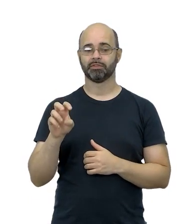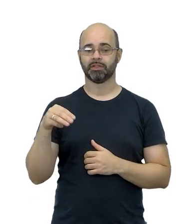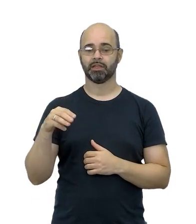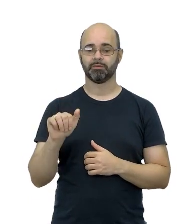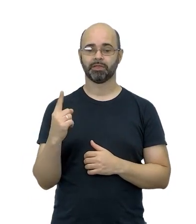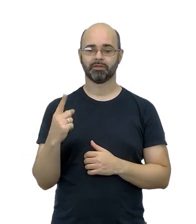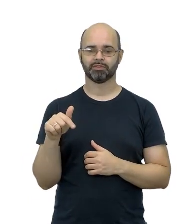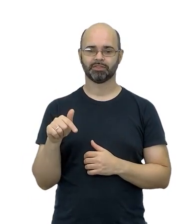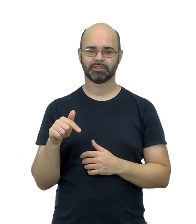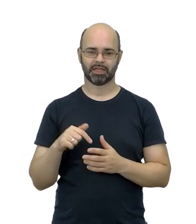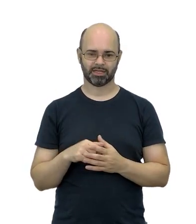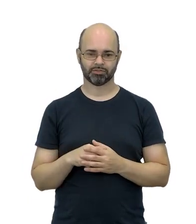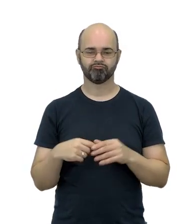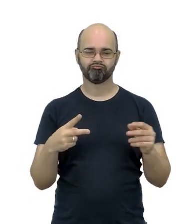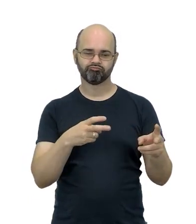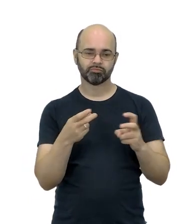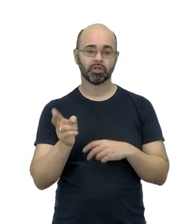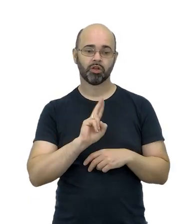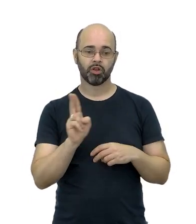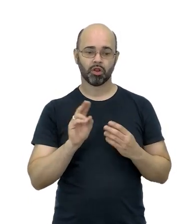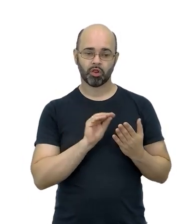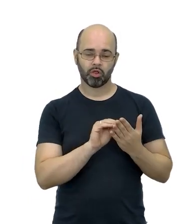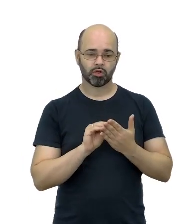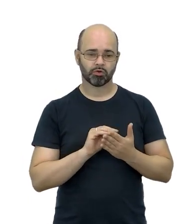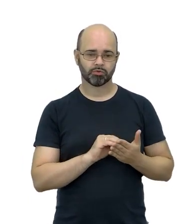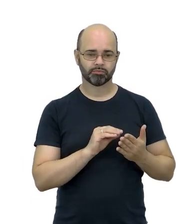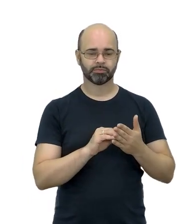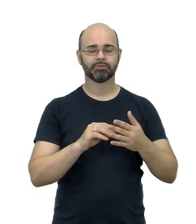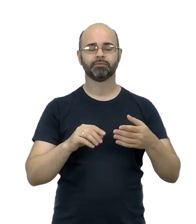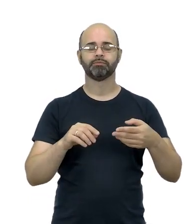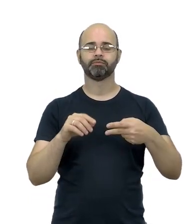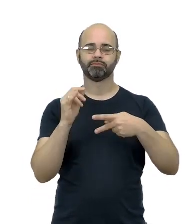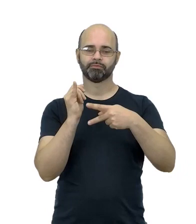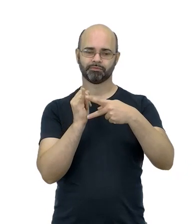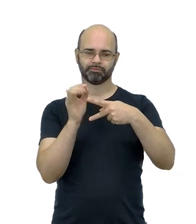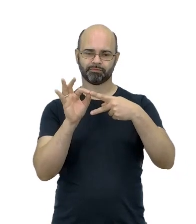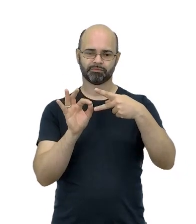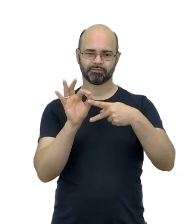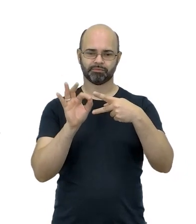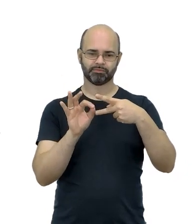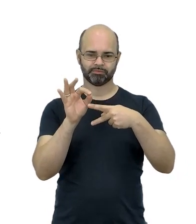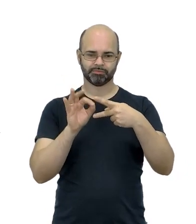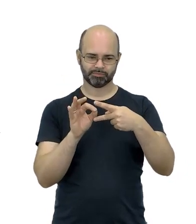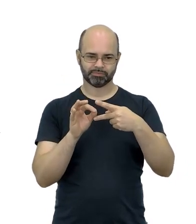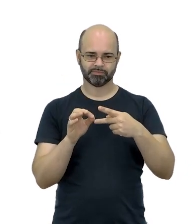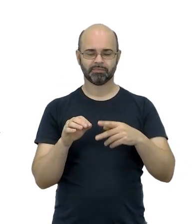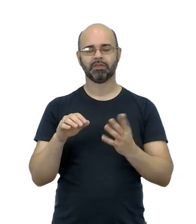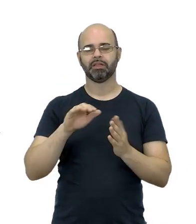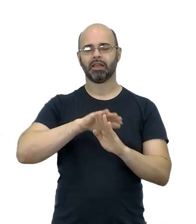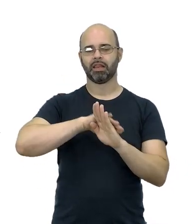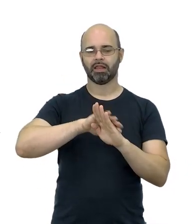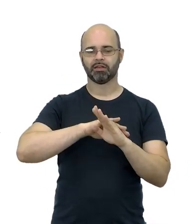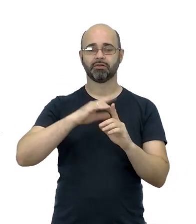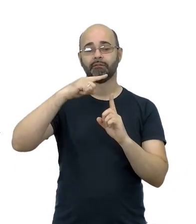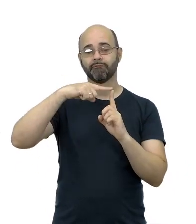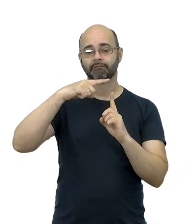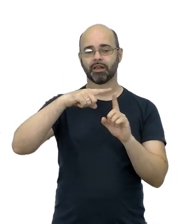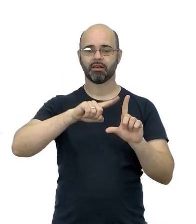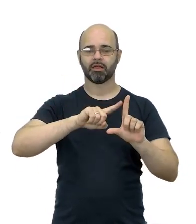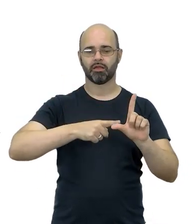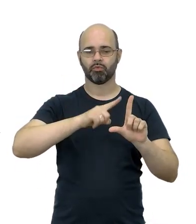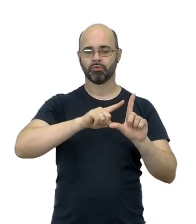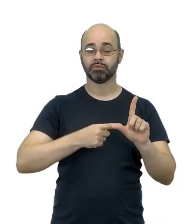EF05MA17, reconhecer, nomear e comparar polígonos, considerando lados, vértices e ângulos, e desenhá-los